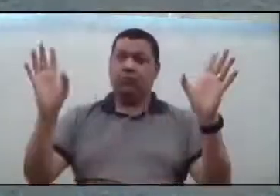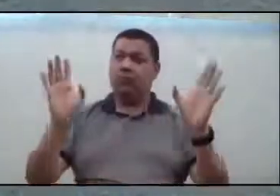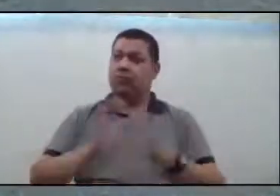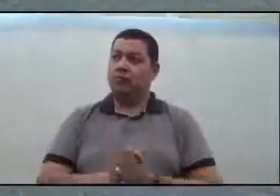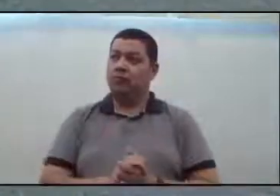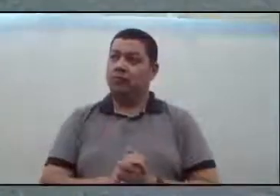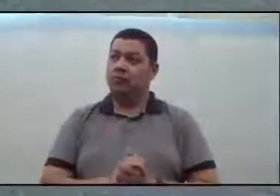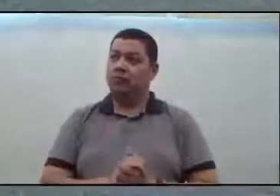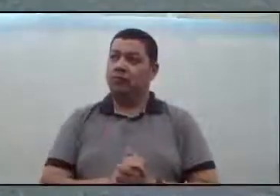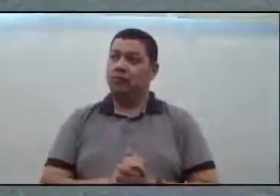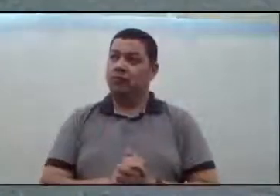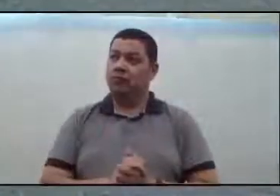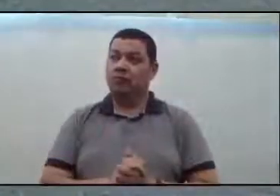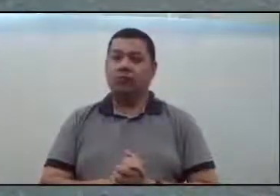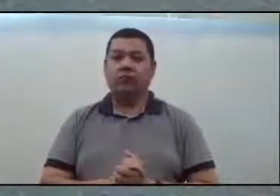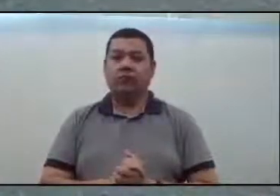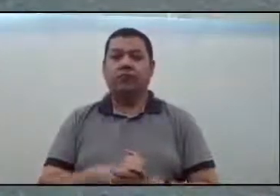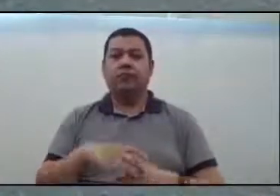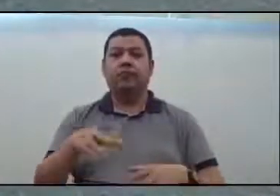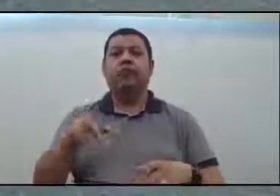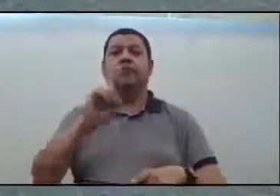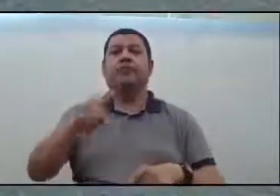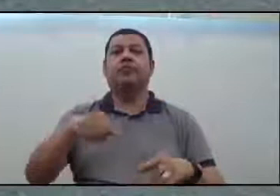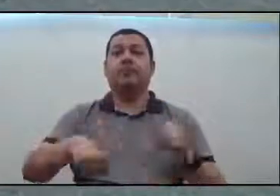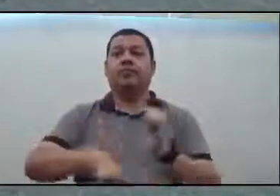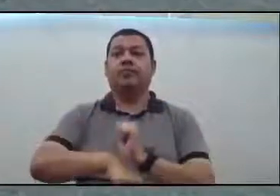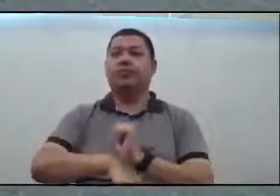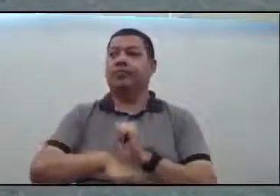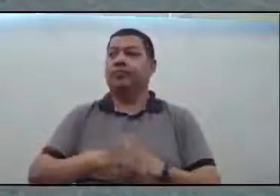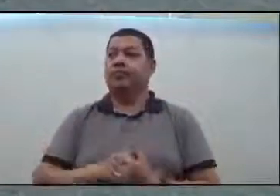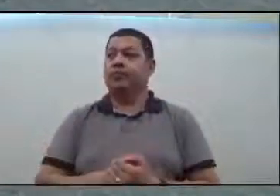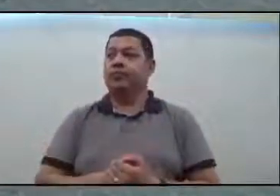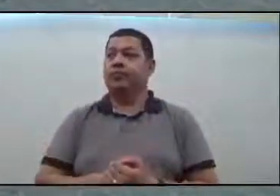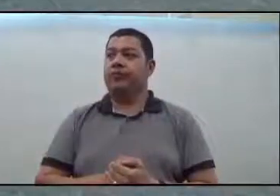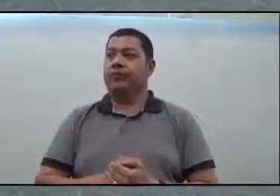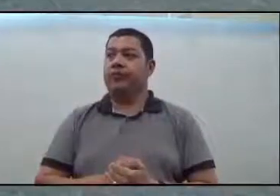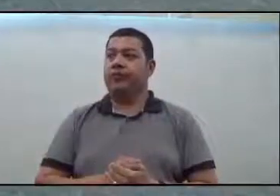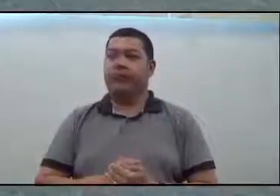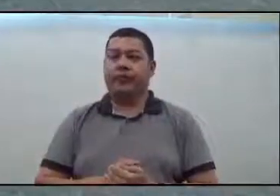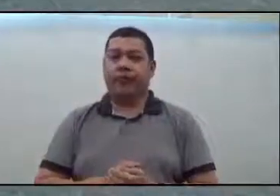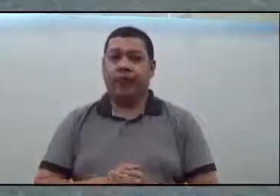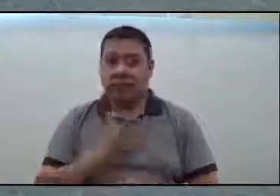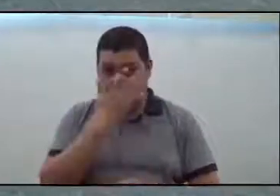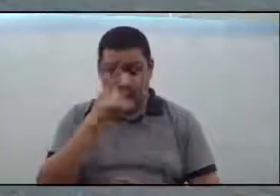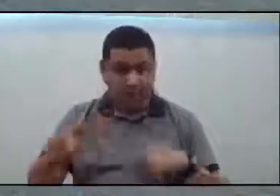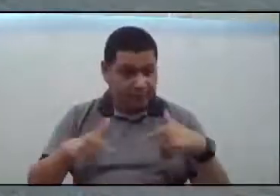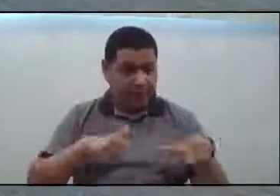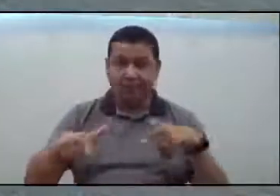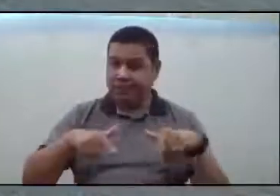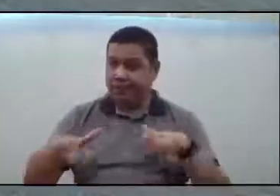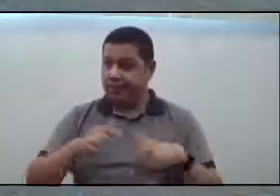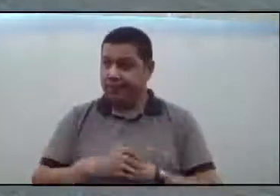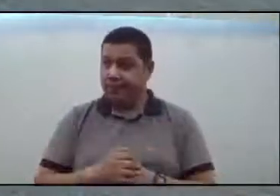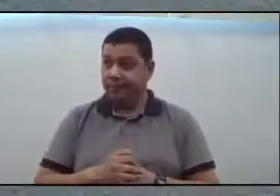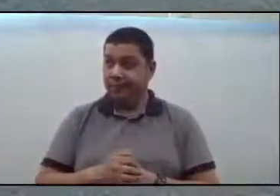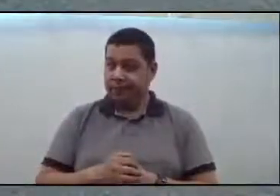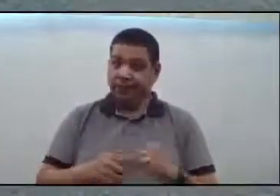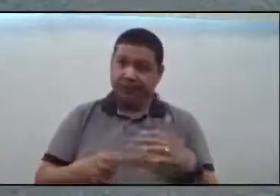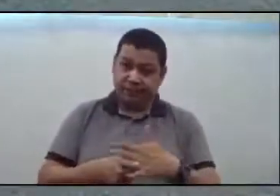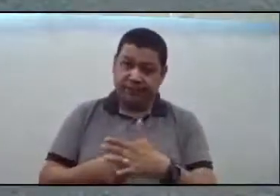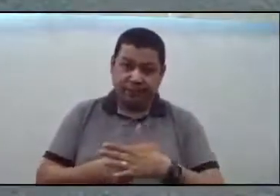estão tudo presas, e segura, vende no leilão, compra a preço de banana, e o coitado que trabalhou, que lutou para